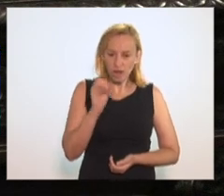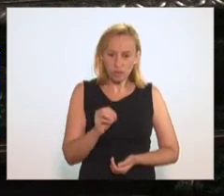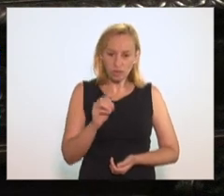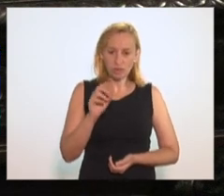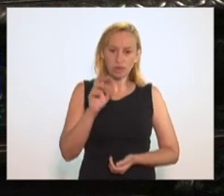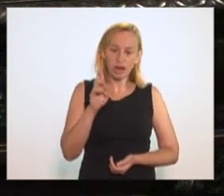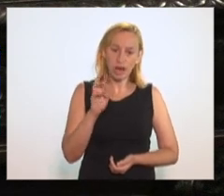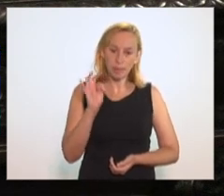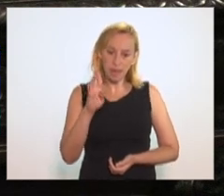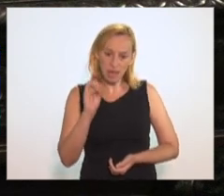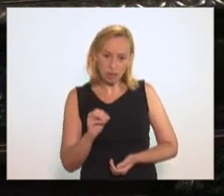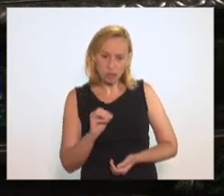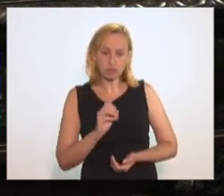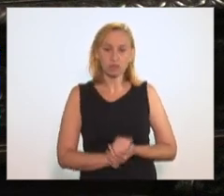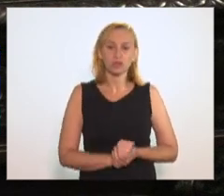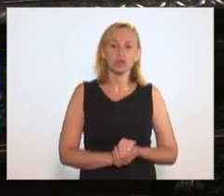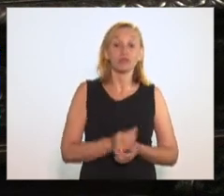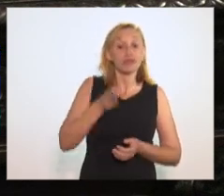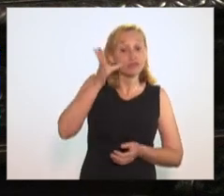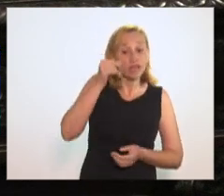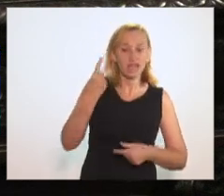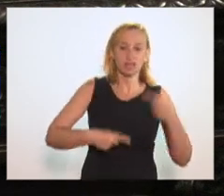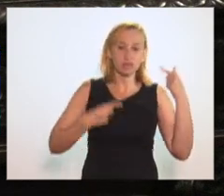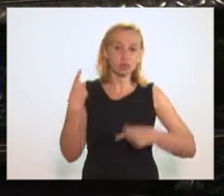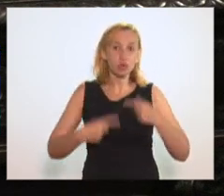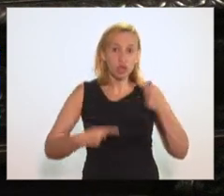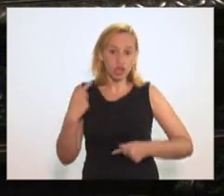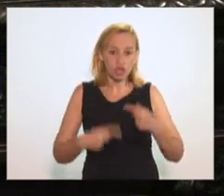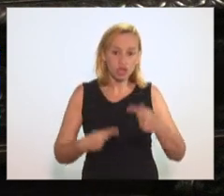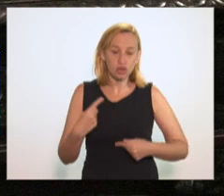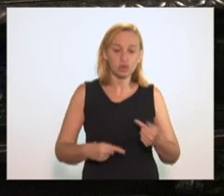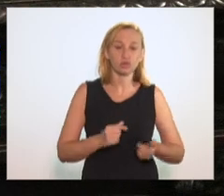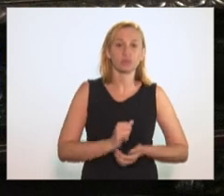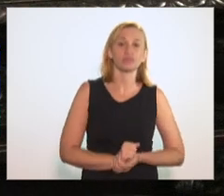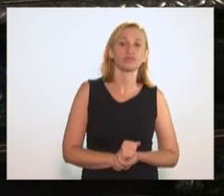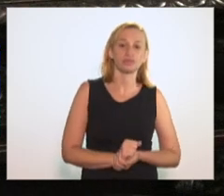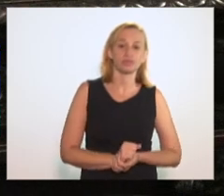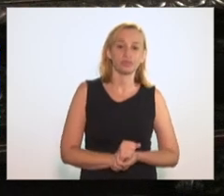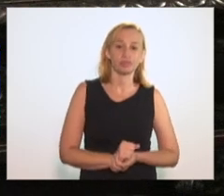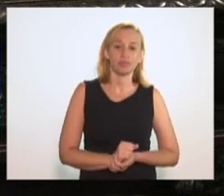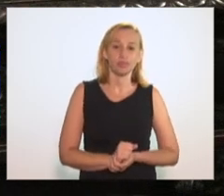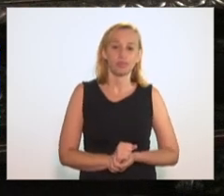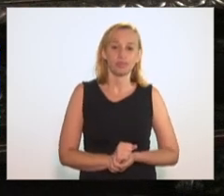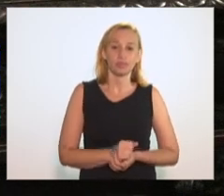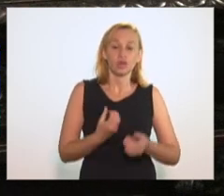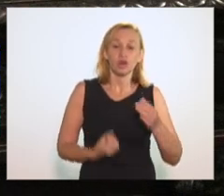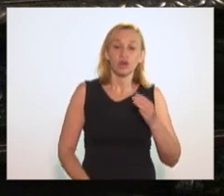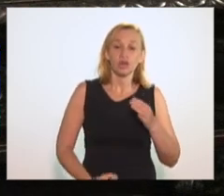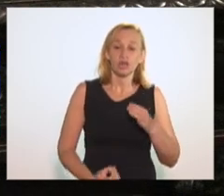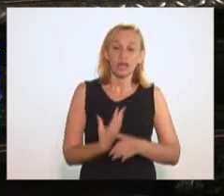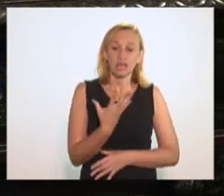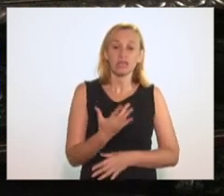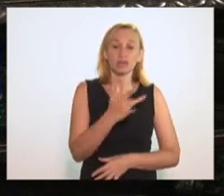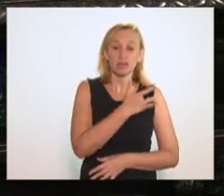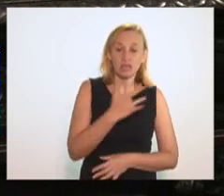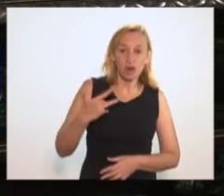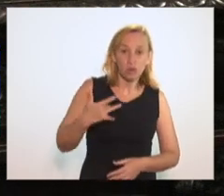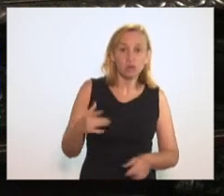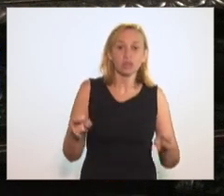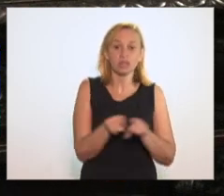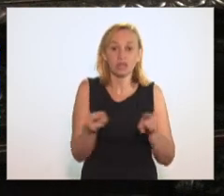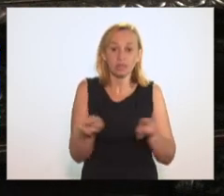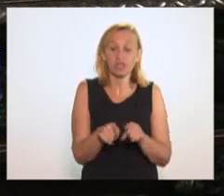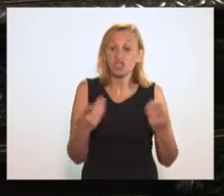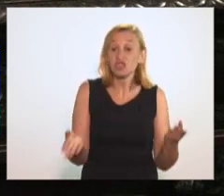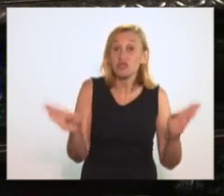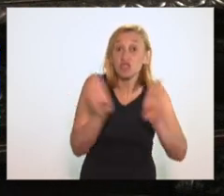por conta de interesses políticos, de interesses da Fundação Saúde, que tem o interesse de